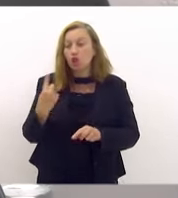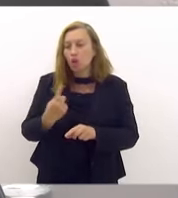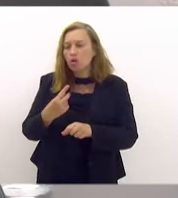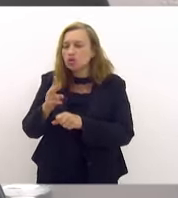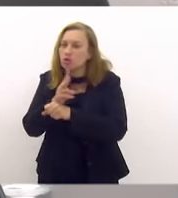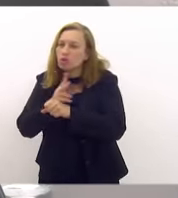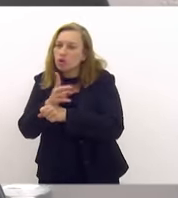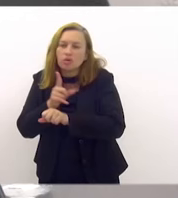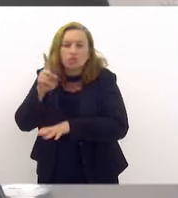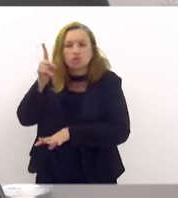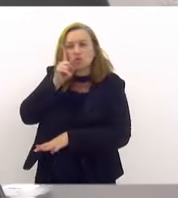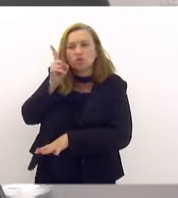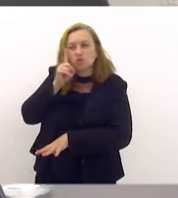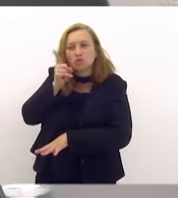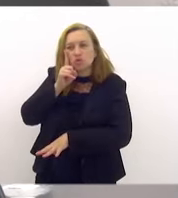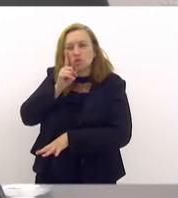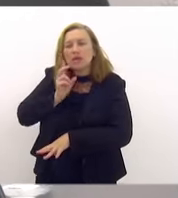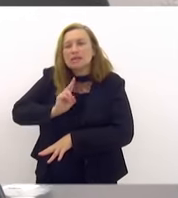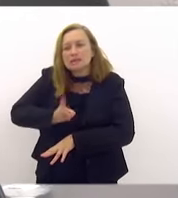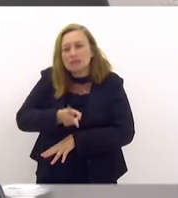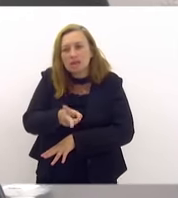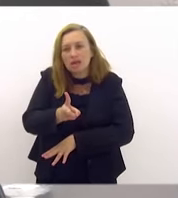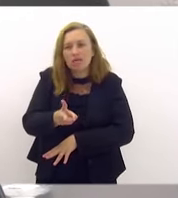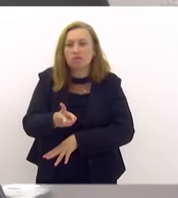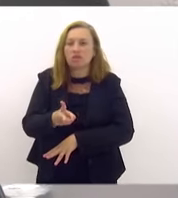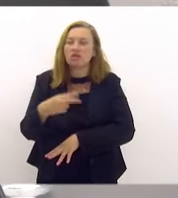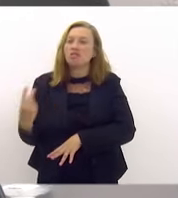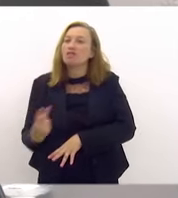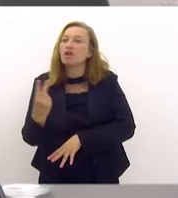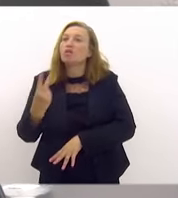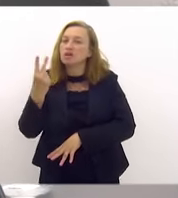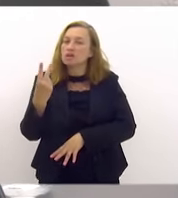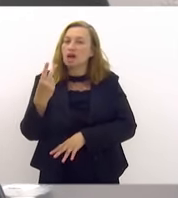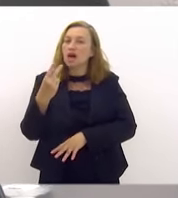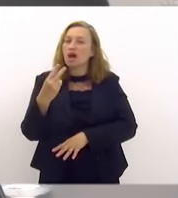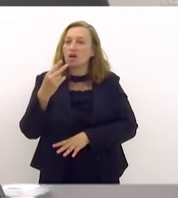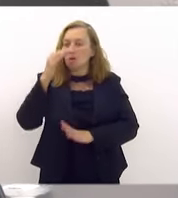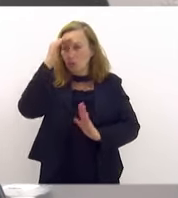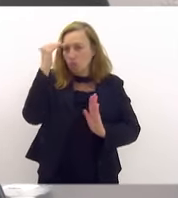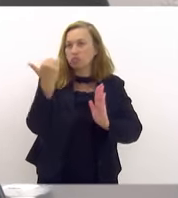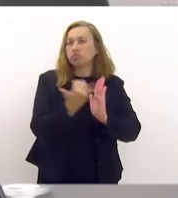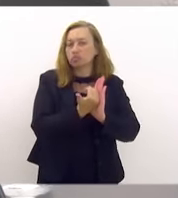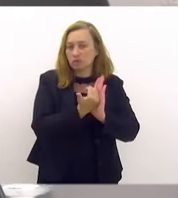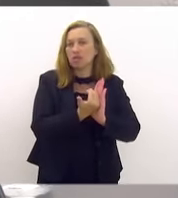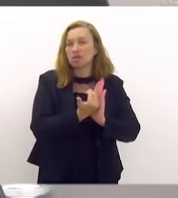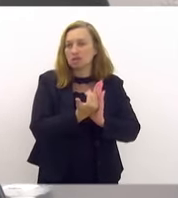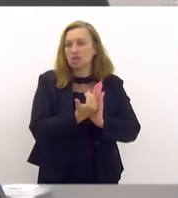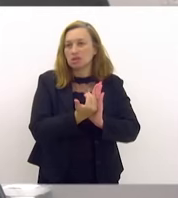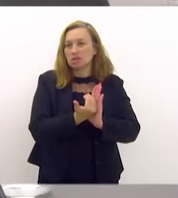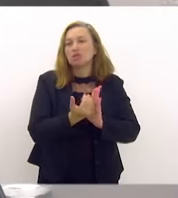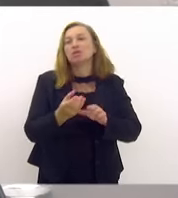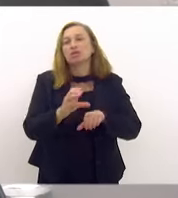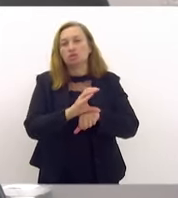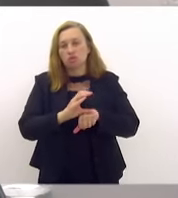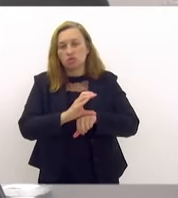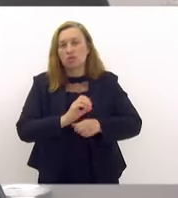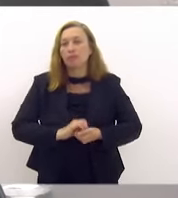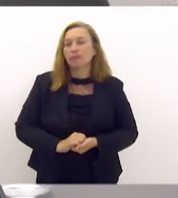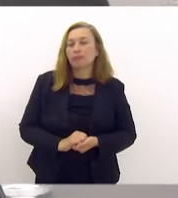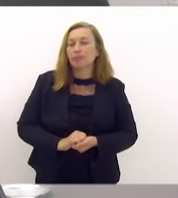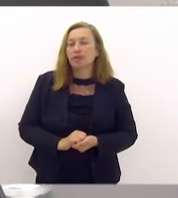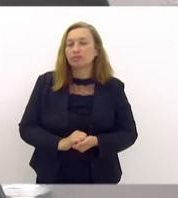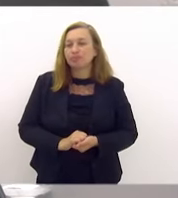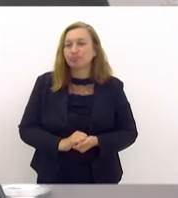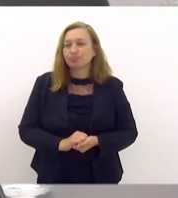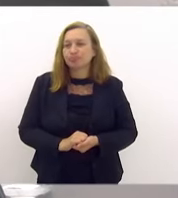nosso dia a dia sempre prezar pelo cumprimento dos ditames constitucionais o